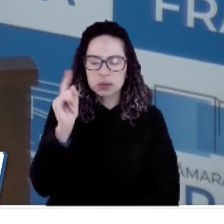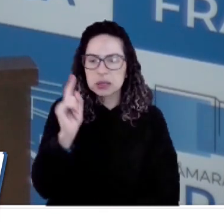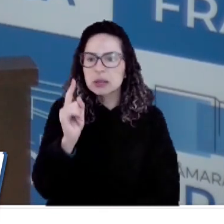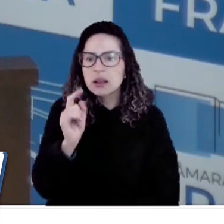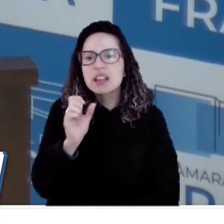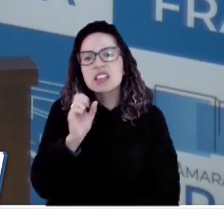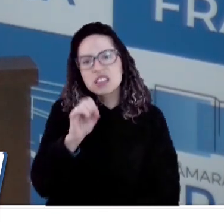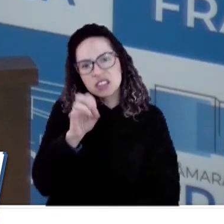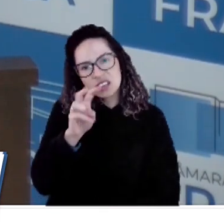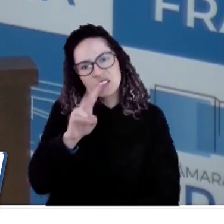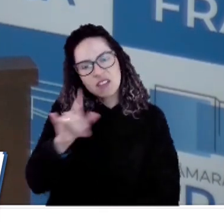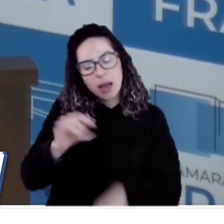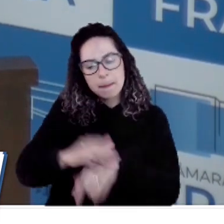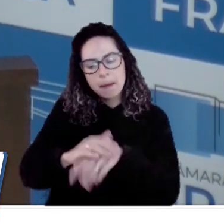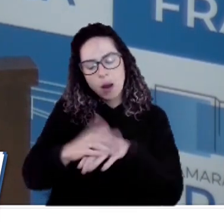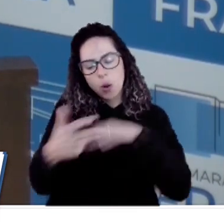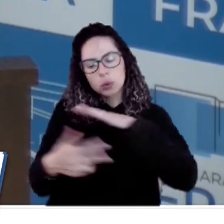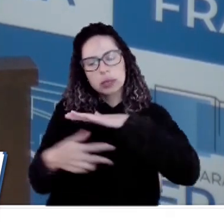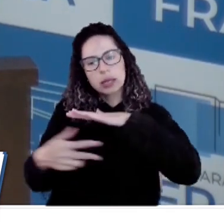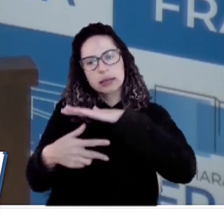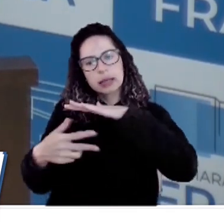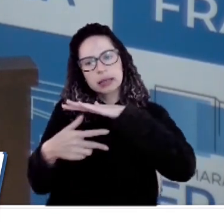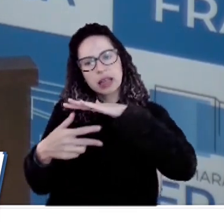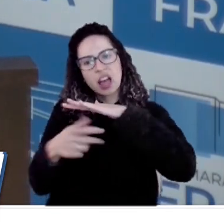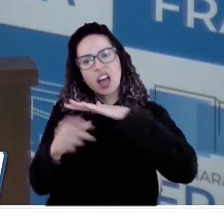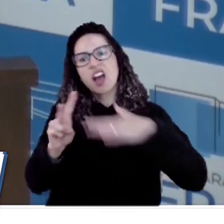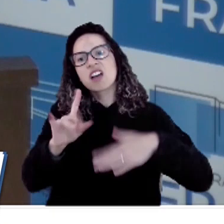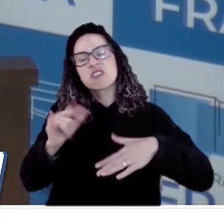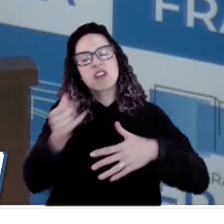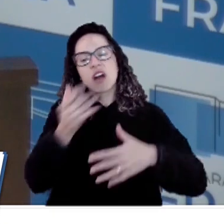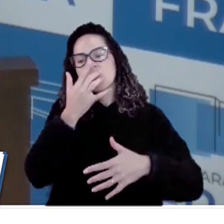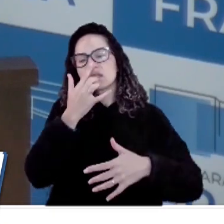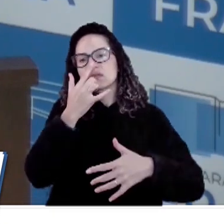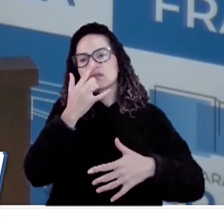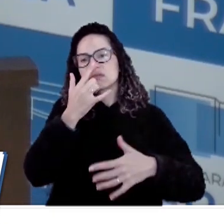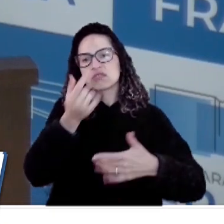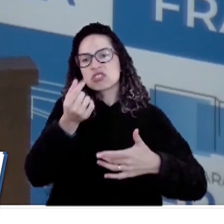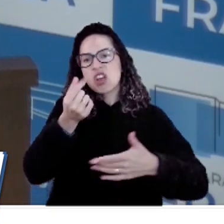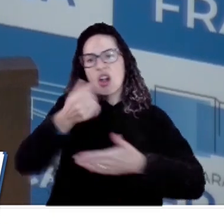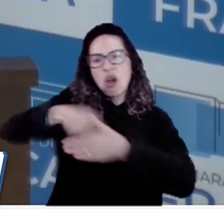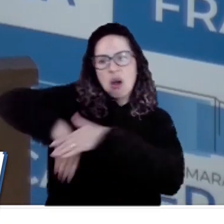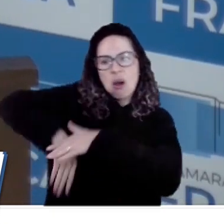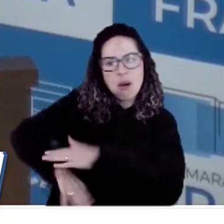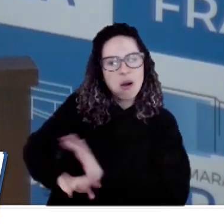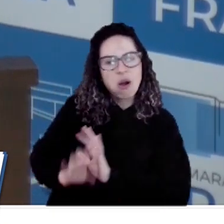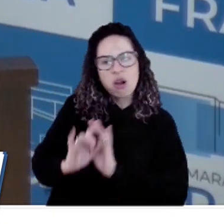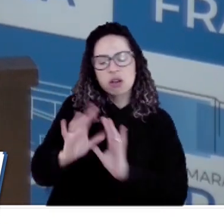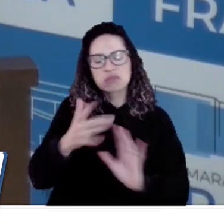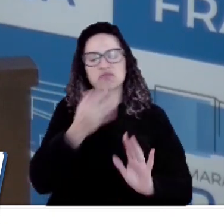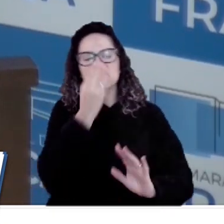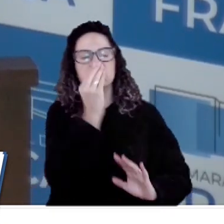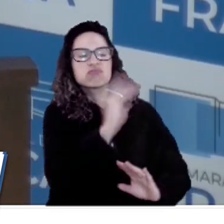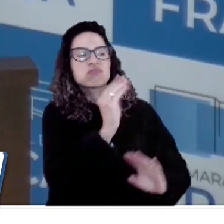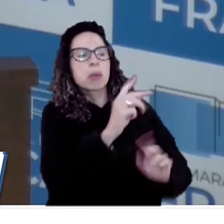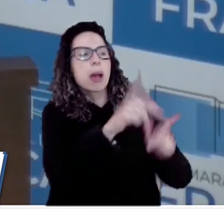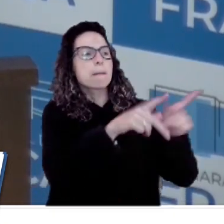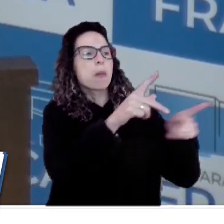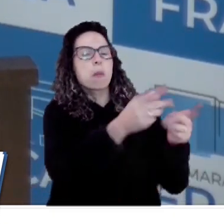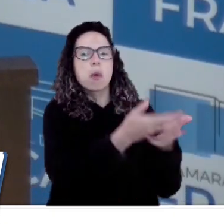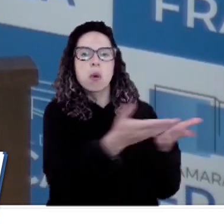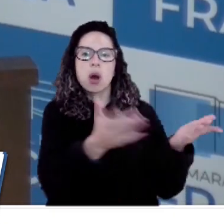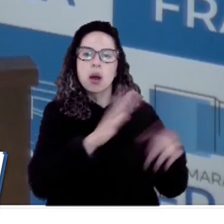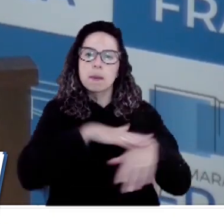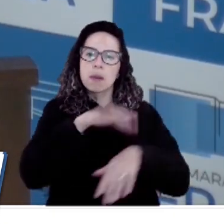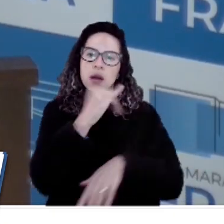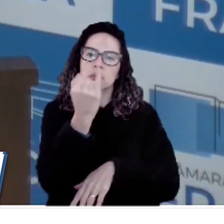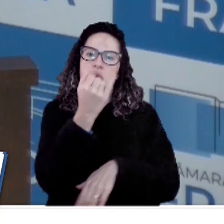mão de um terceiro. Esse terceiro só vai botar o dinheiro no bolso e virar as costas para aquilo que é mais importante no nosso